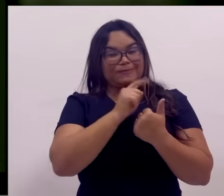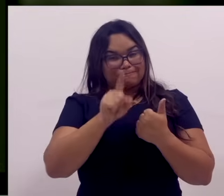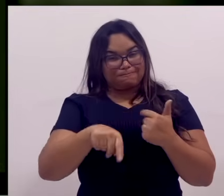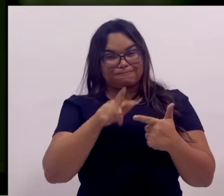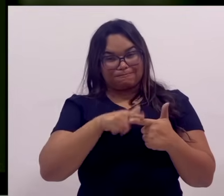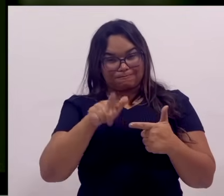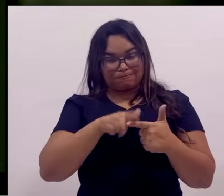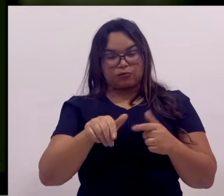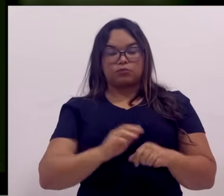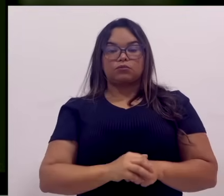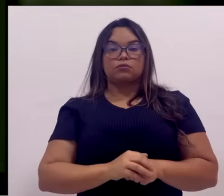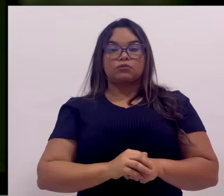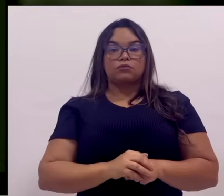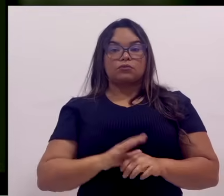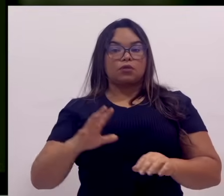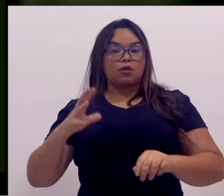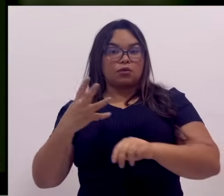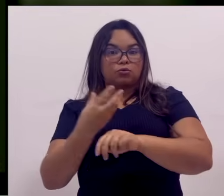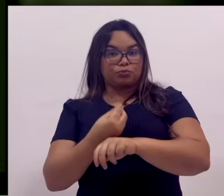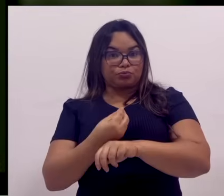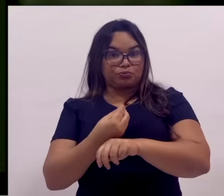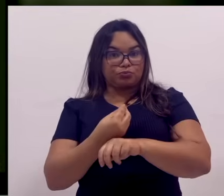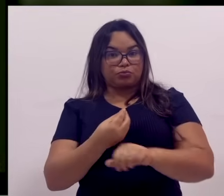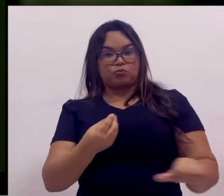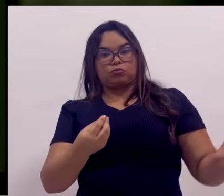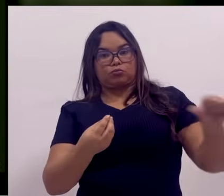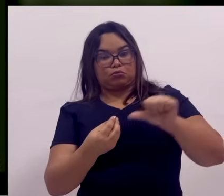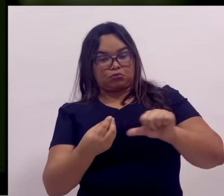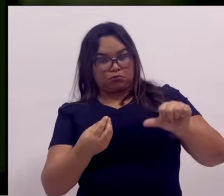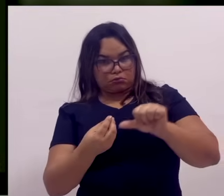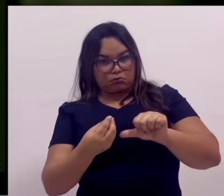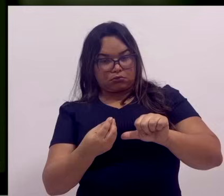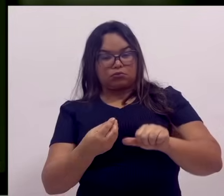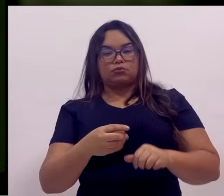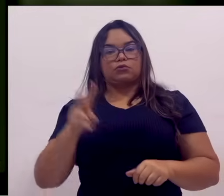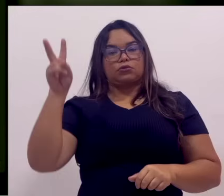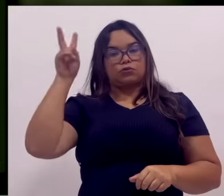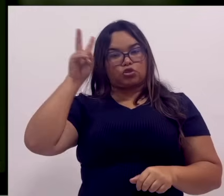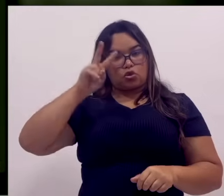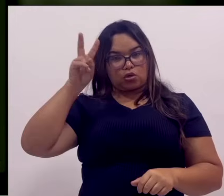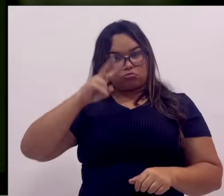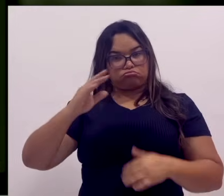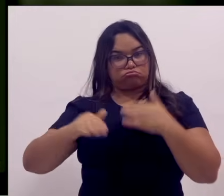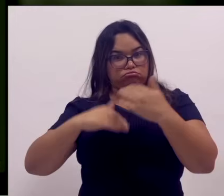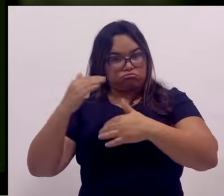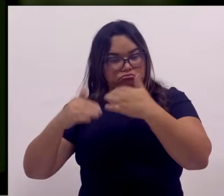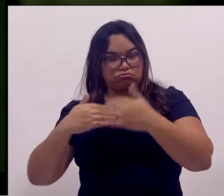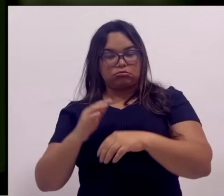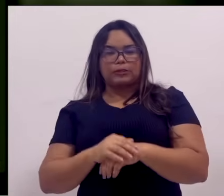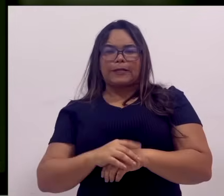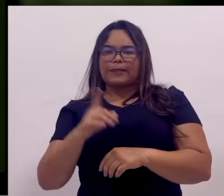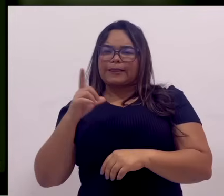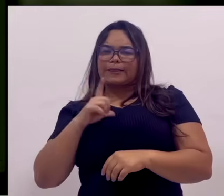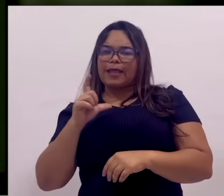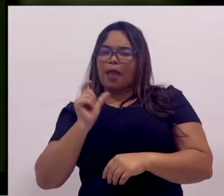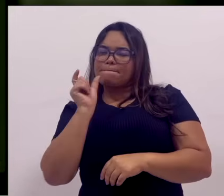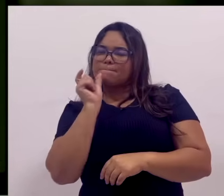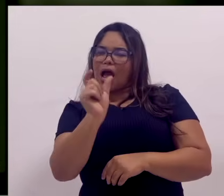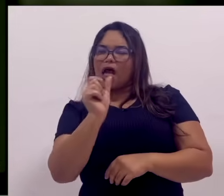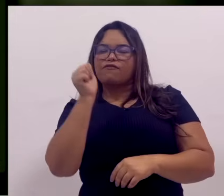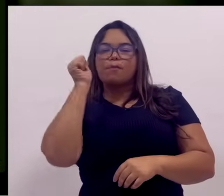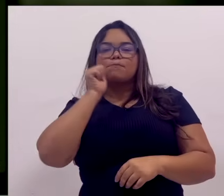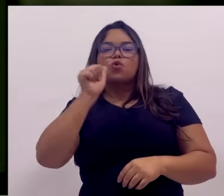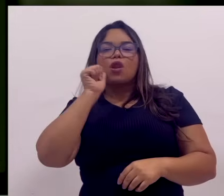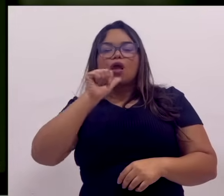Logo nesta história, à medida que a cidade se desenvolve, está a história de Jezabel. Agora, se olhamos para o Antigo